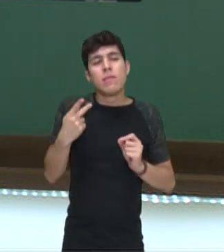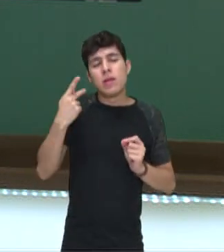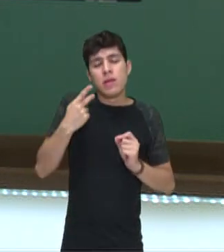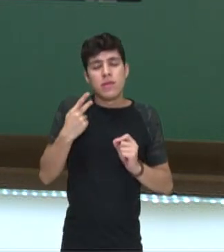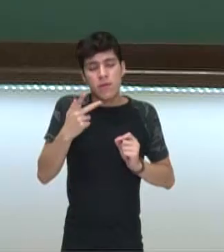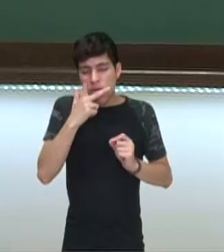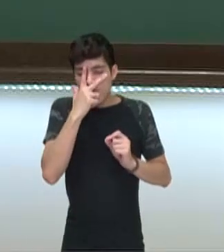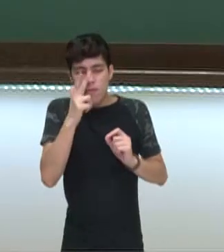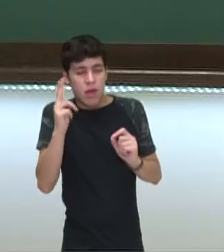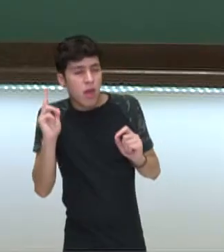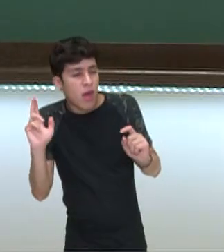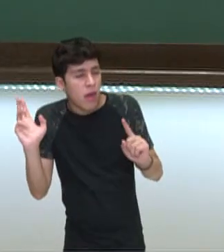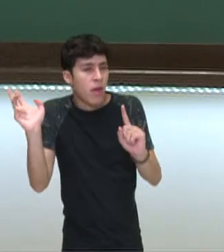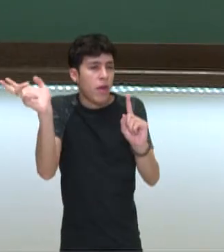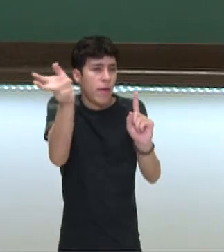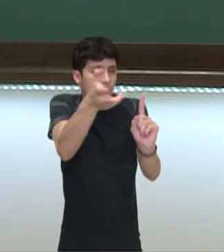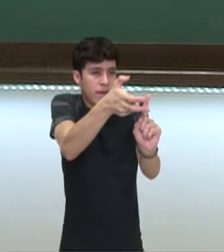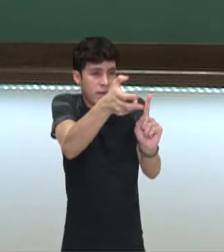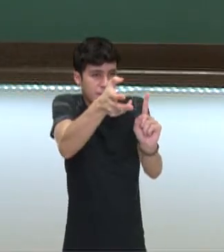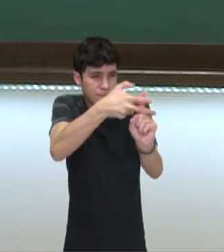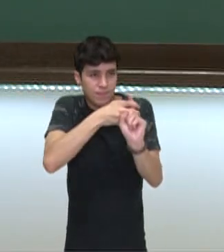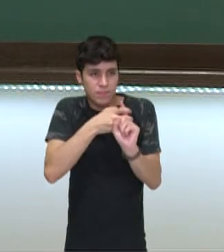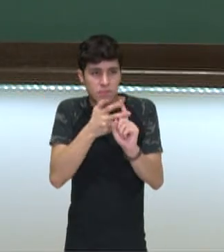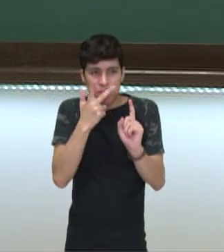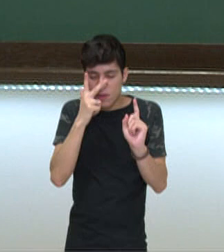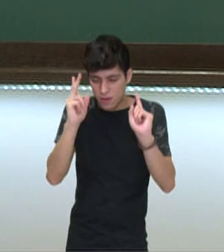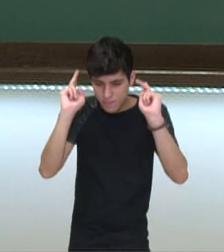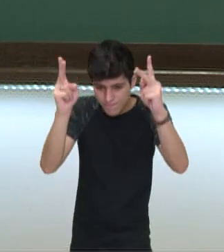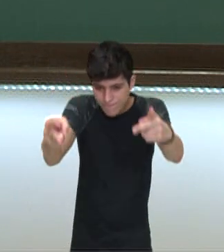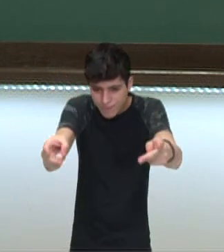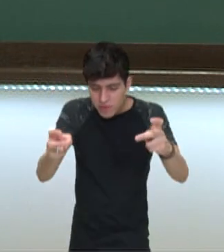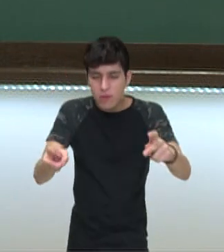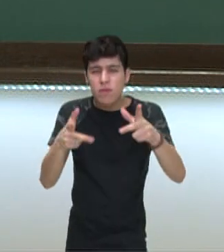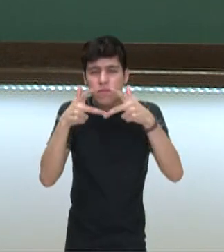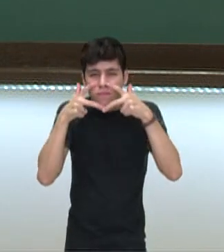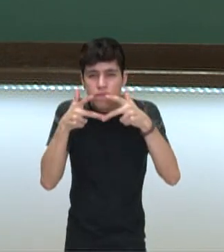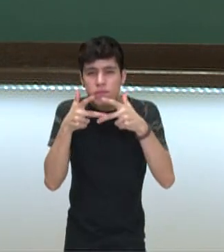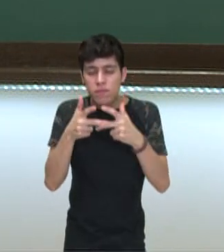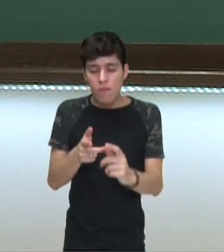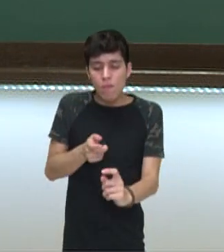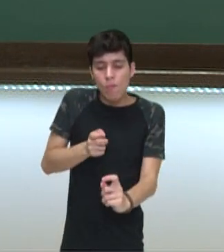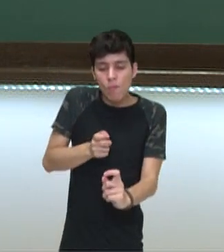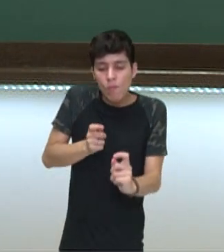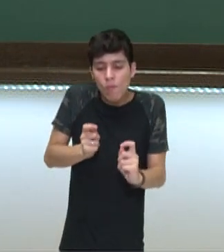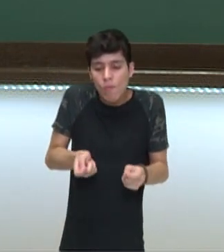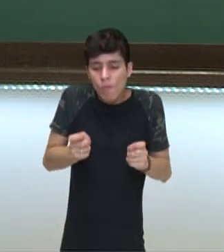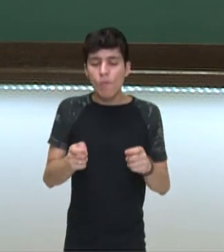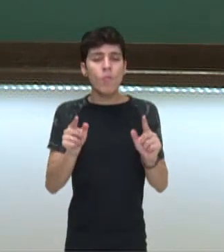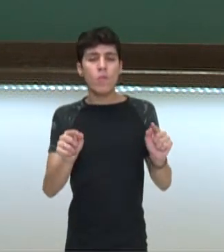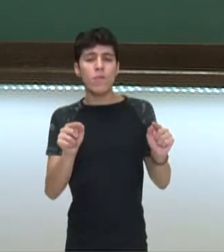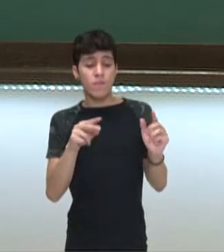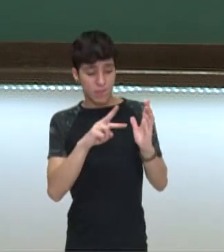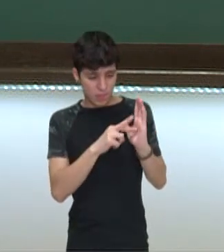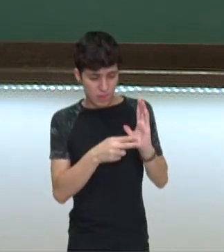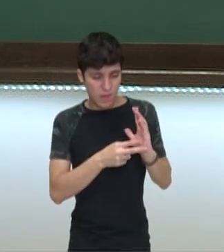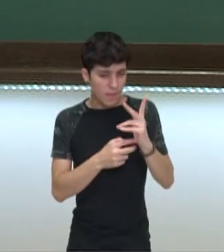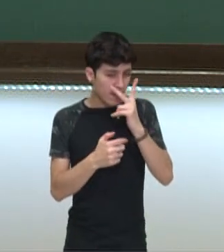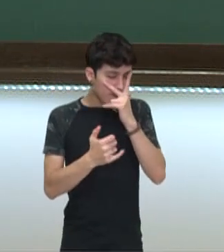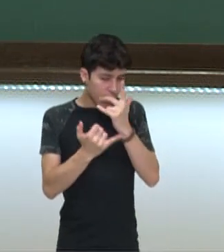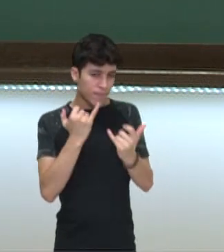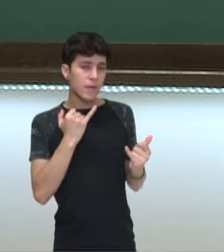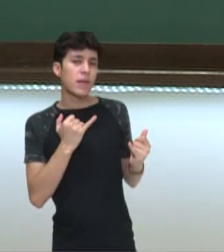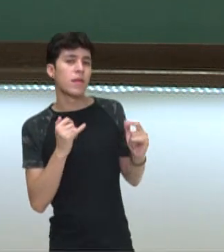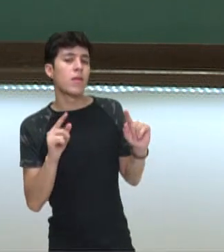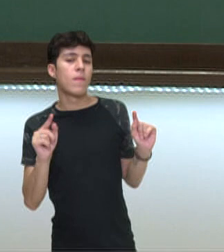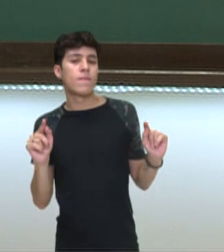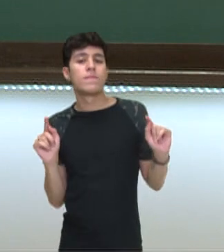eleitor, esse eleitor está preso como se fosse uma mula, está preso com fivela e tudo. O que acontece aqui? Isso aí vai ser